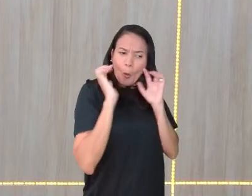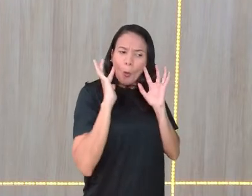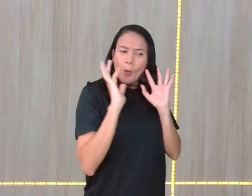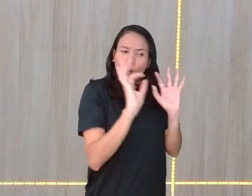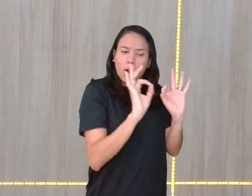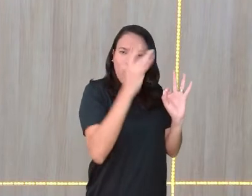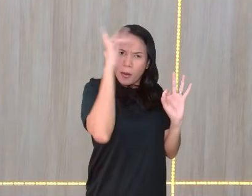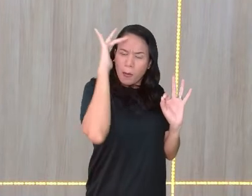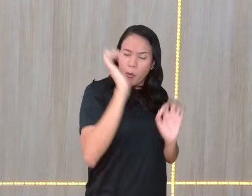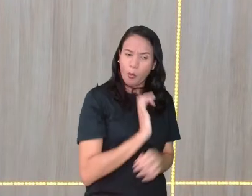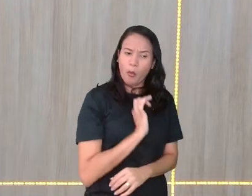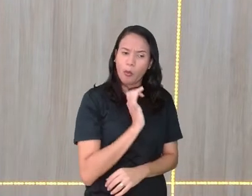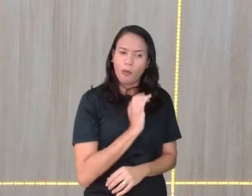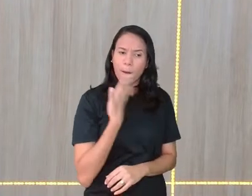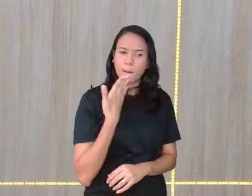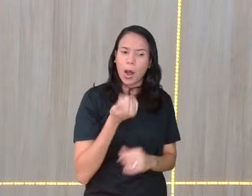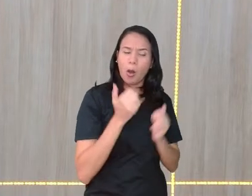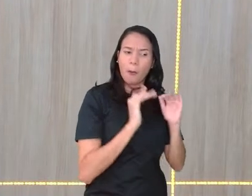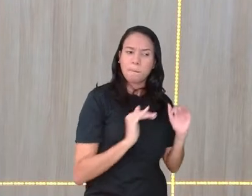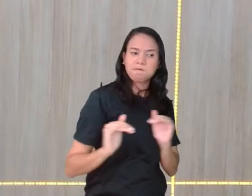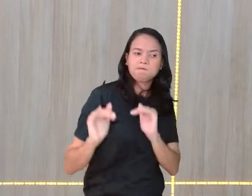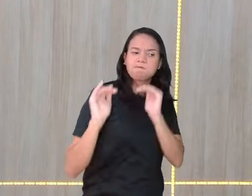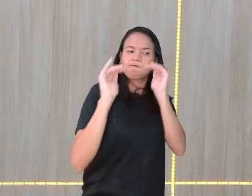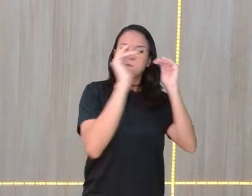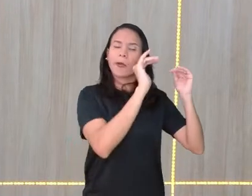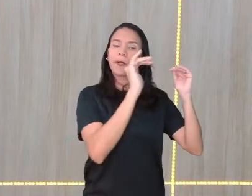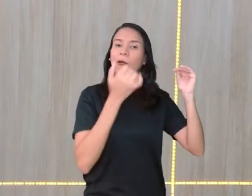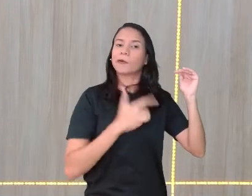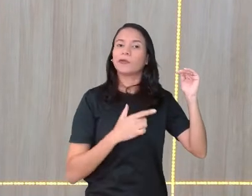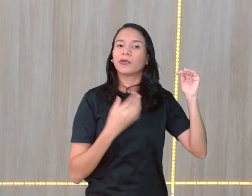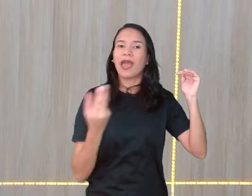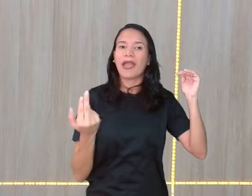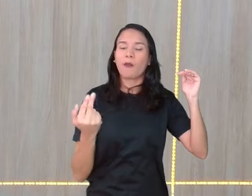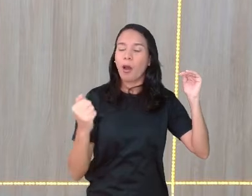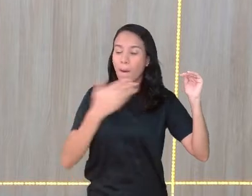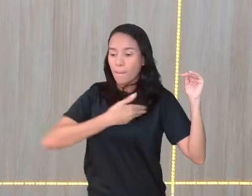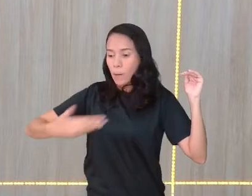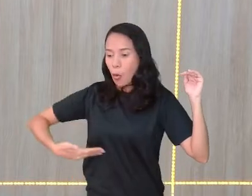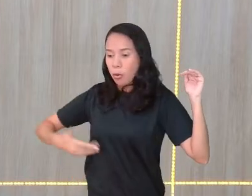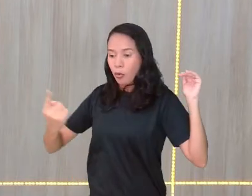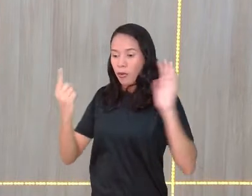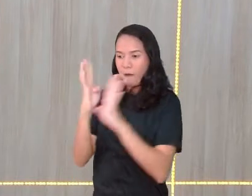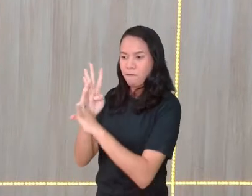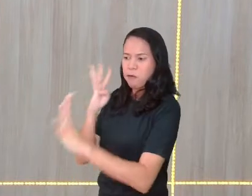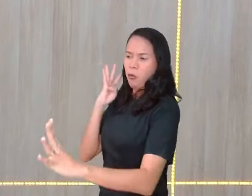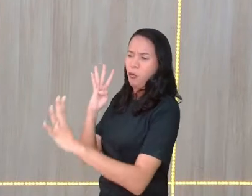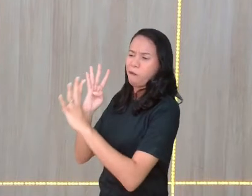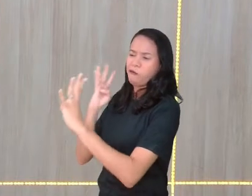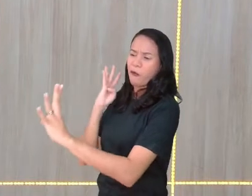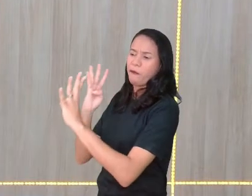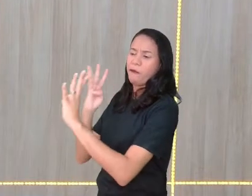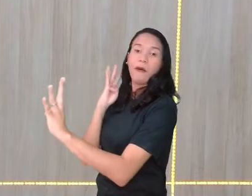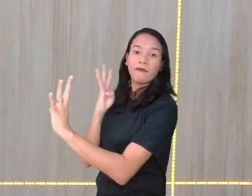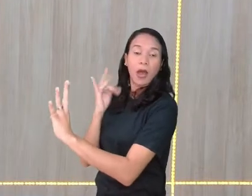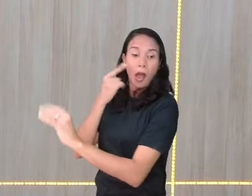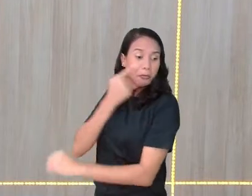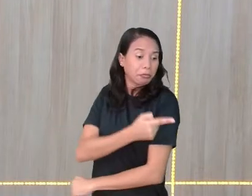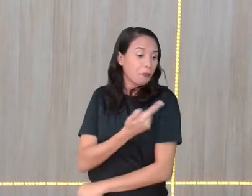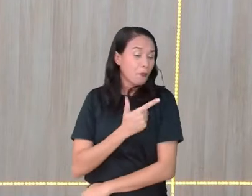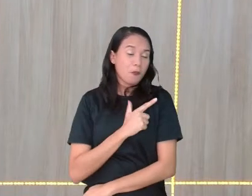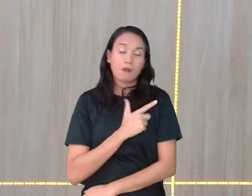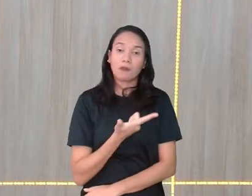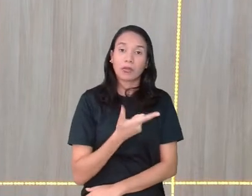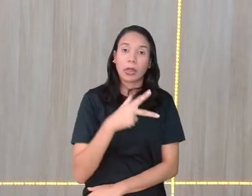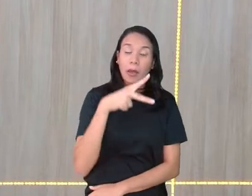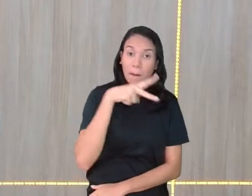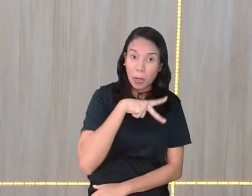poder aquisitivo um pouco maior, você vê que não tem toda aquela questão de filas. Alguns outros que são